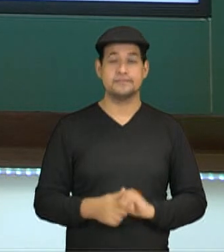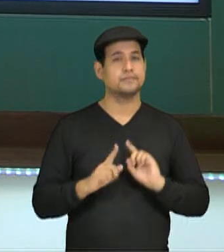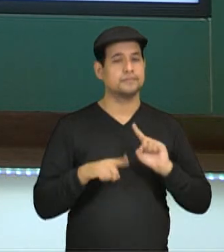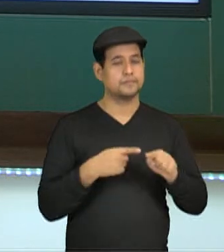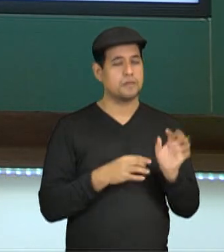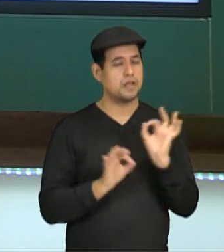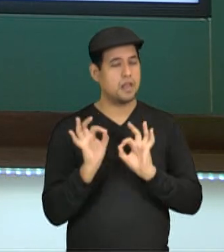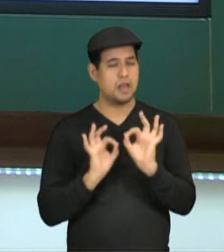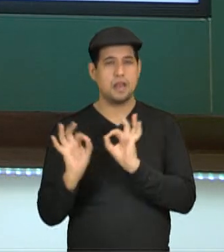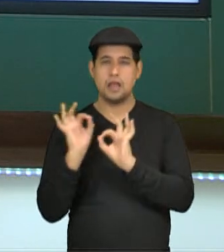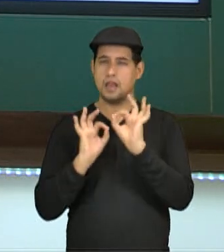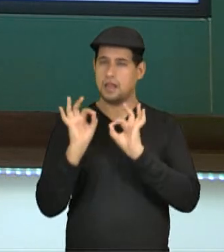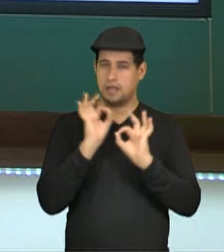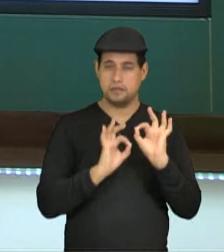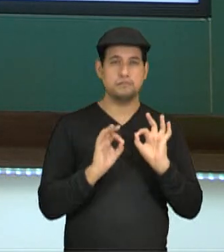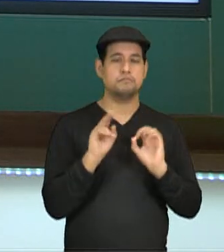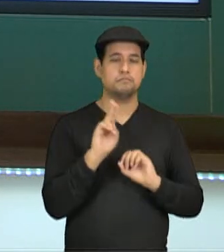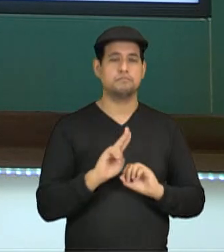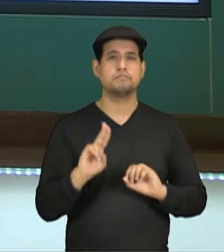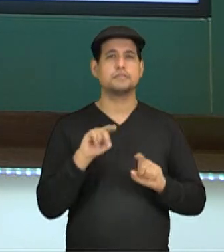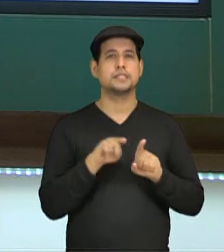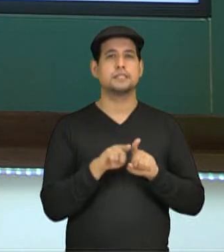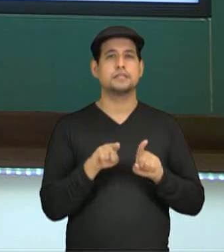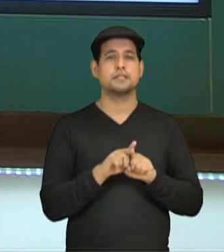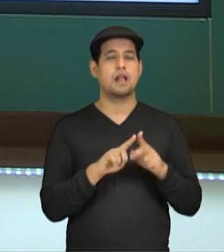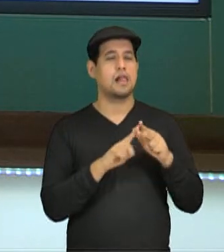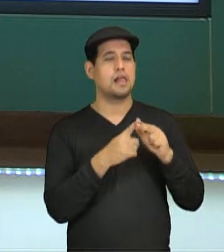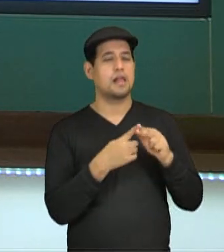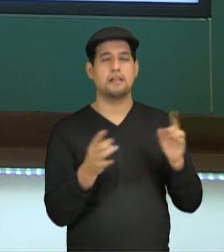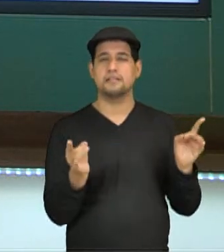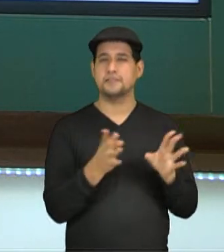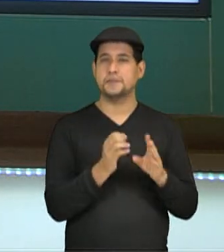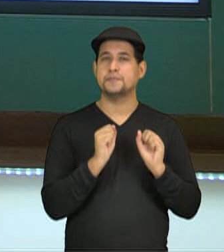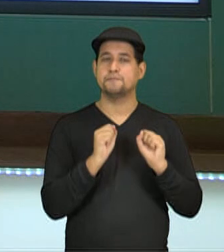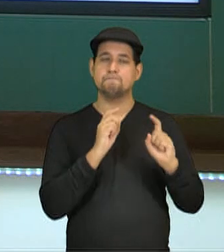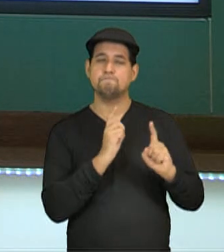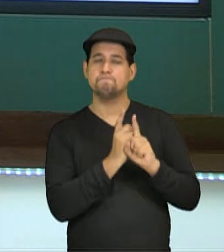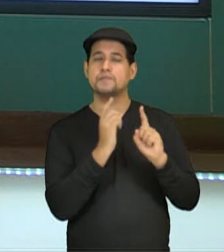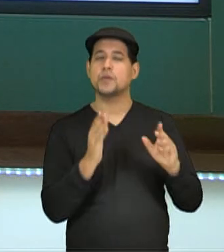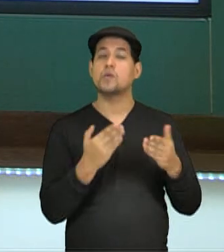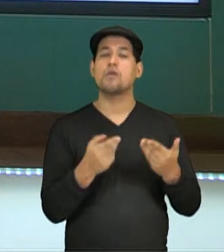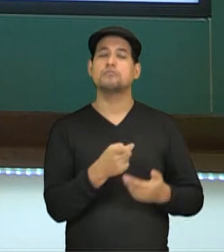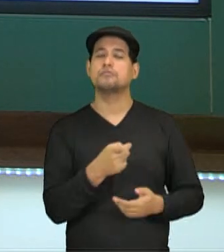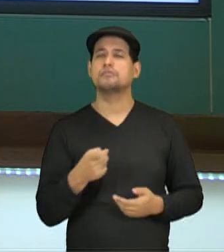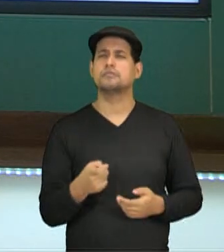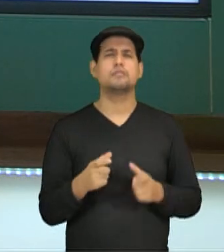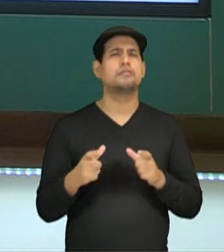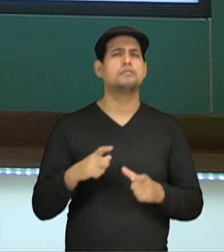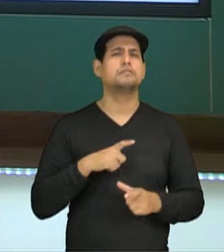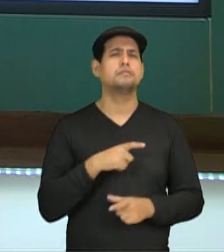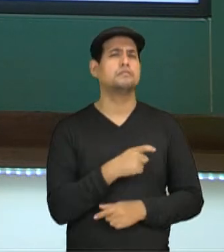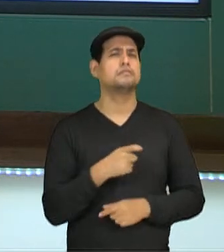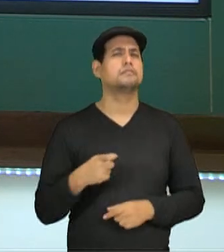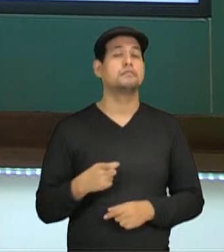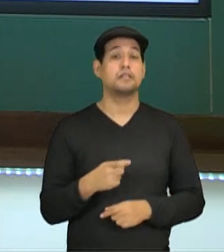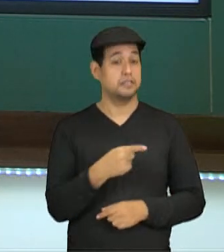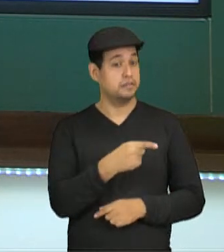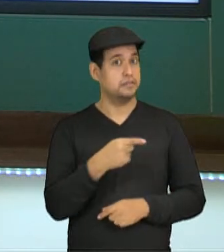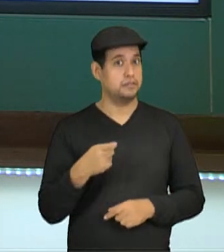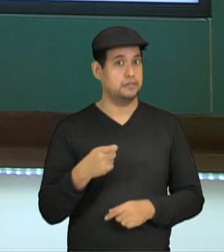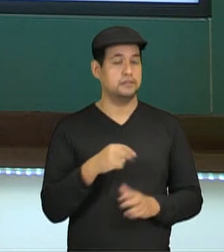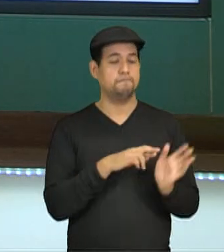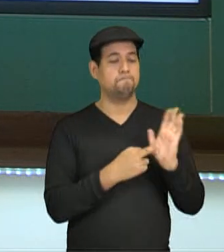vai mexer nessa equação aqui e vai resolver ela para poder encontrar qual é o x. O que é o x?